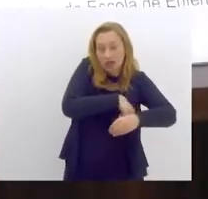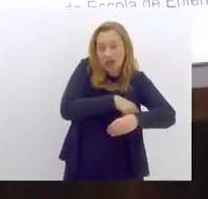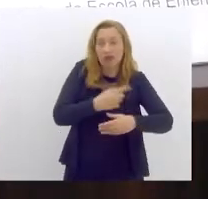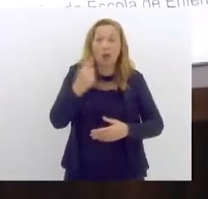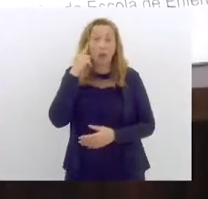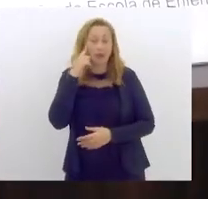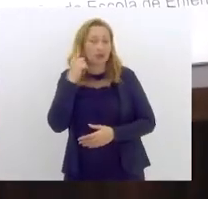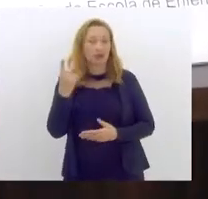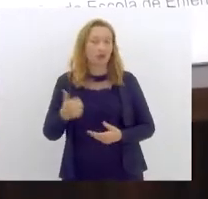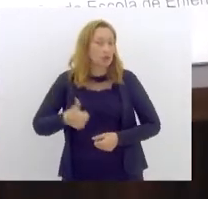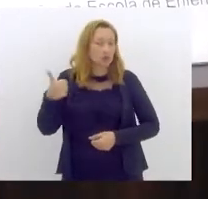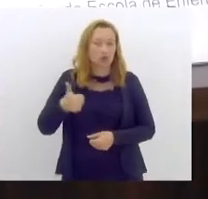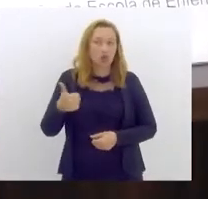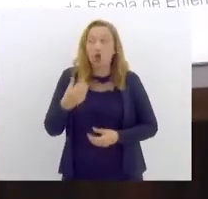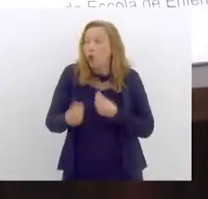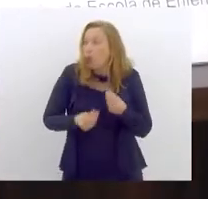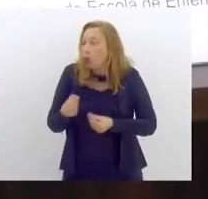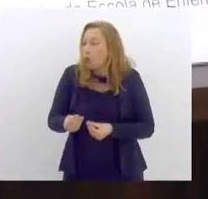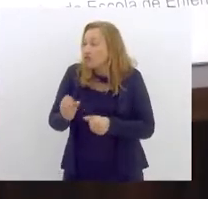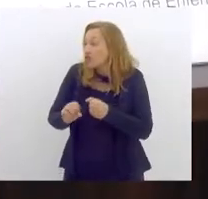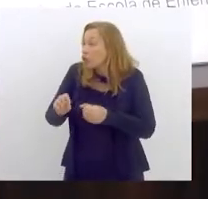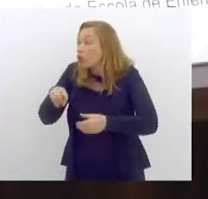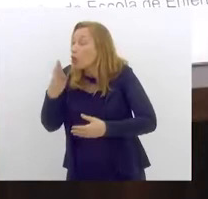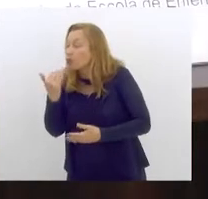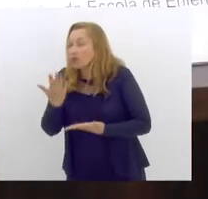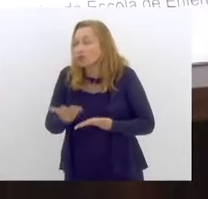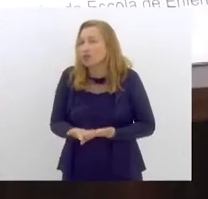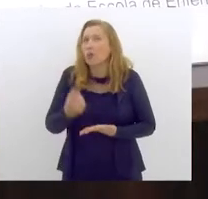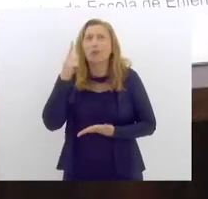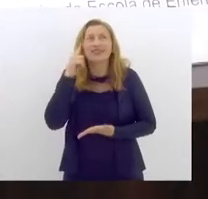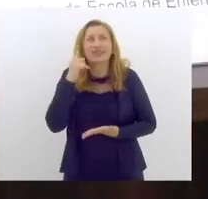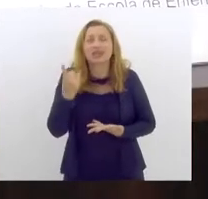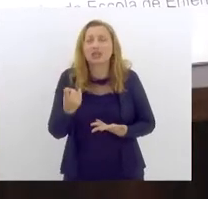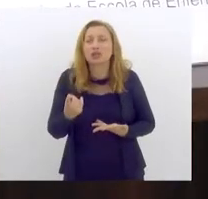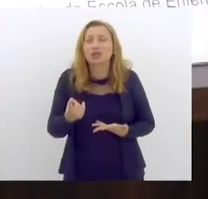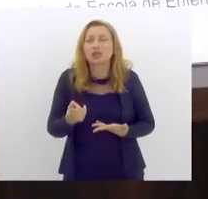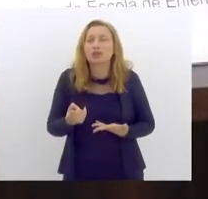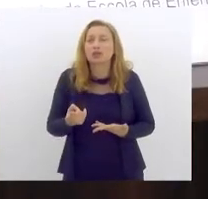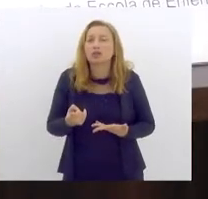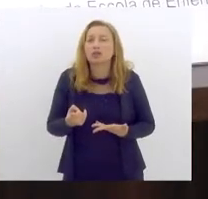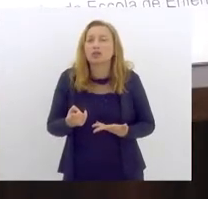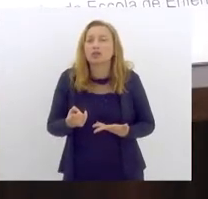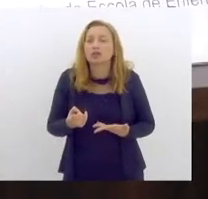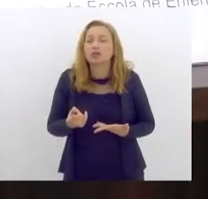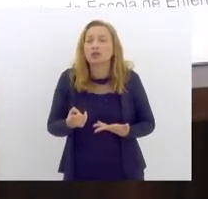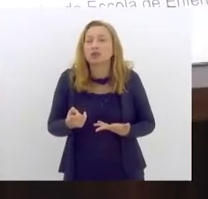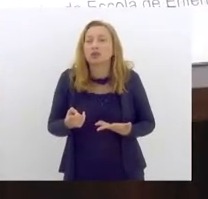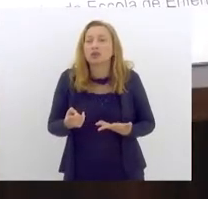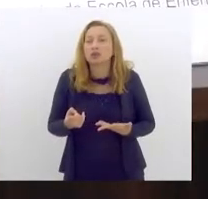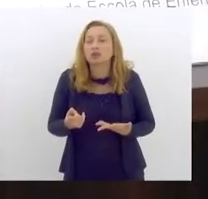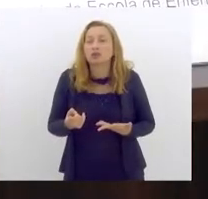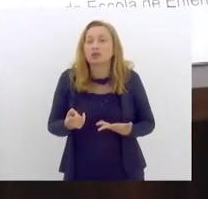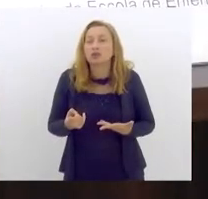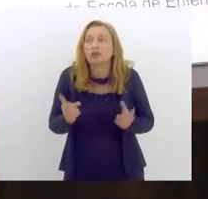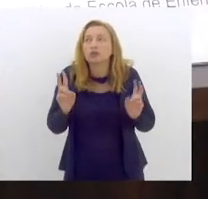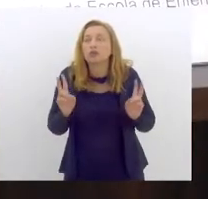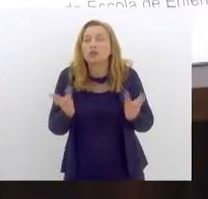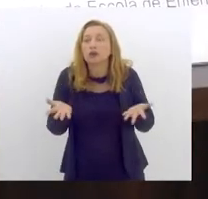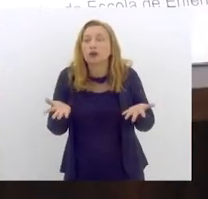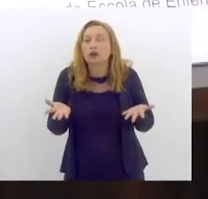que eu pensei como é que ele vai fazer eu fiquei pensando do fiquei pensando na questão do